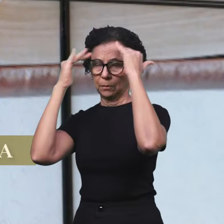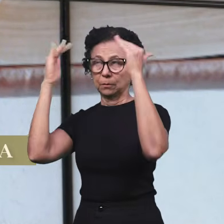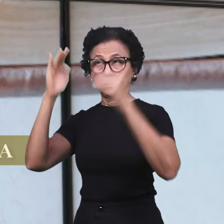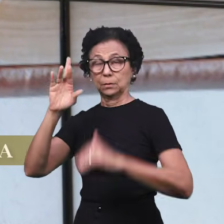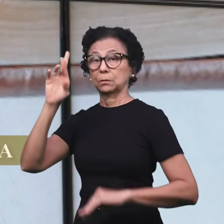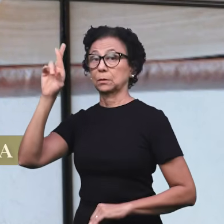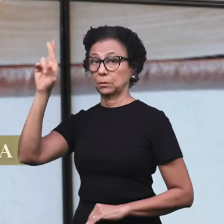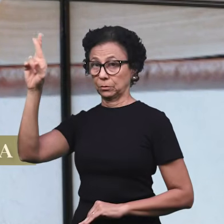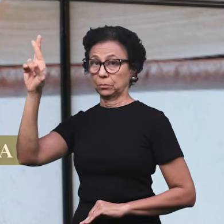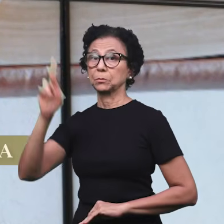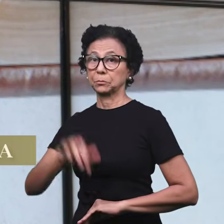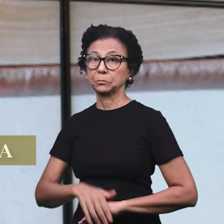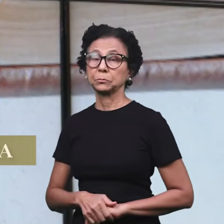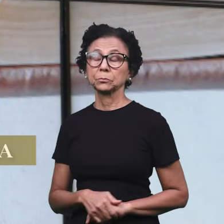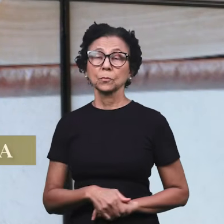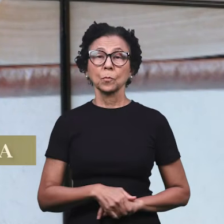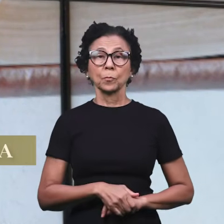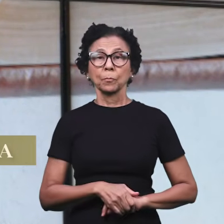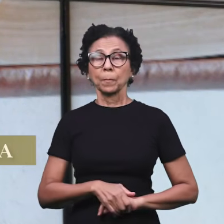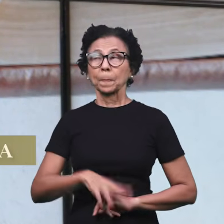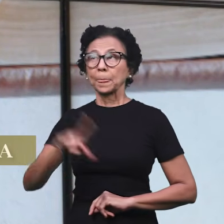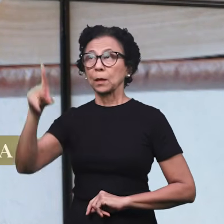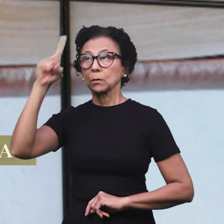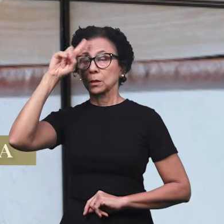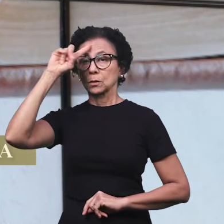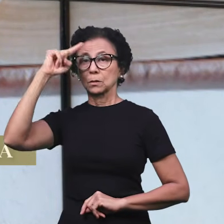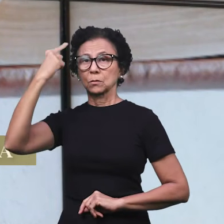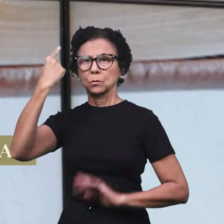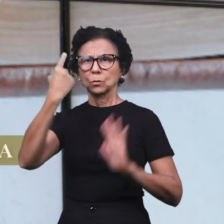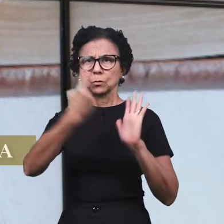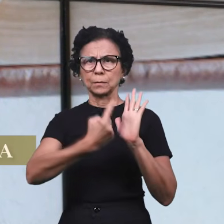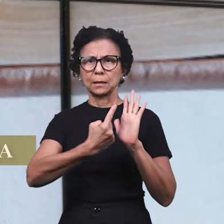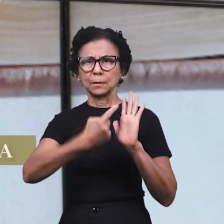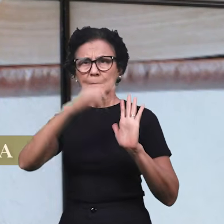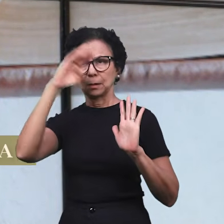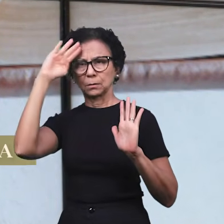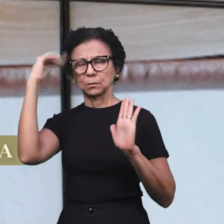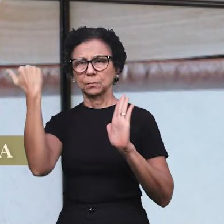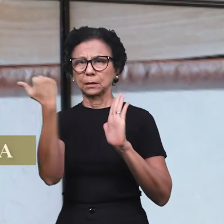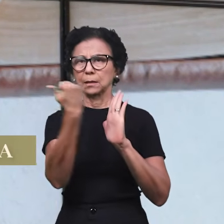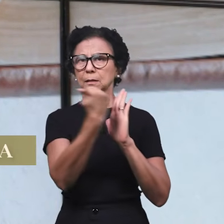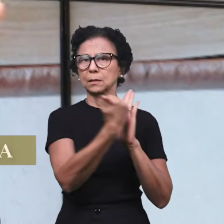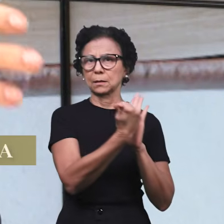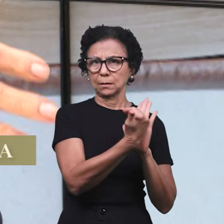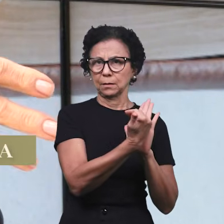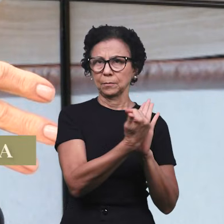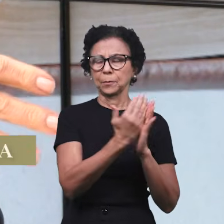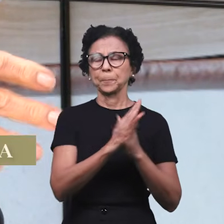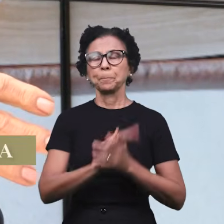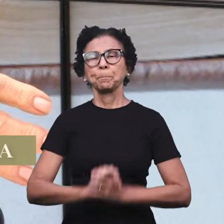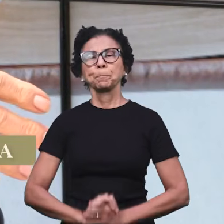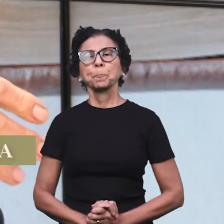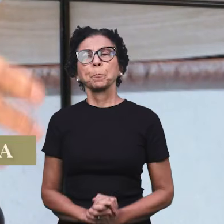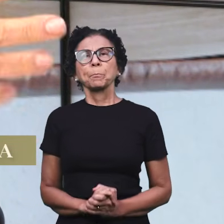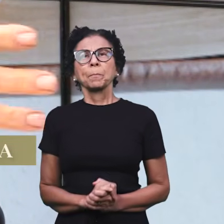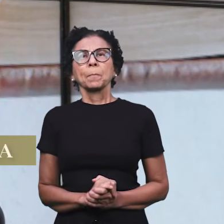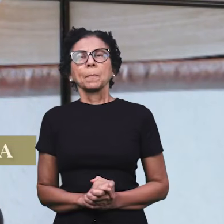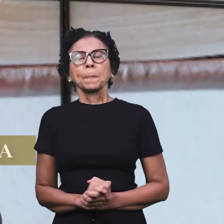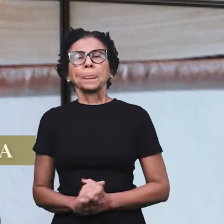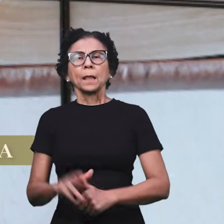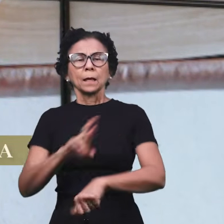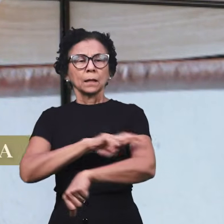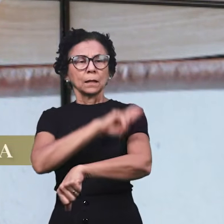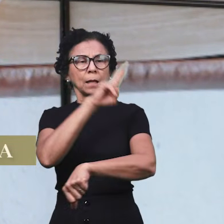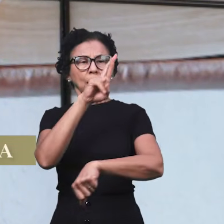rocha, vai vir tempestades, vão vir enchentes, como vai vir contra a casa edificada